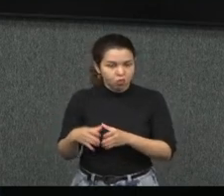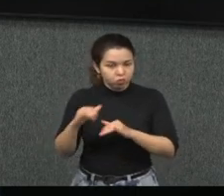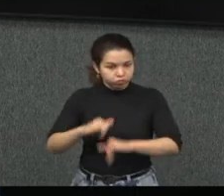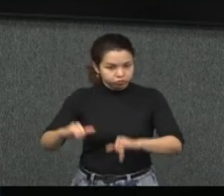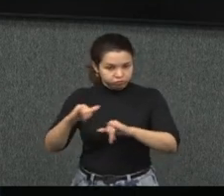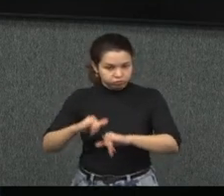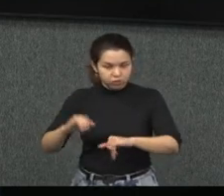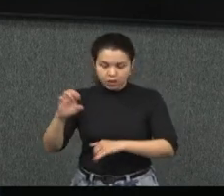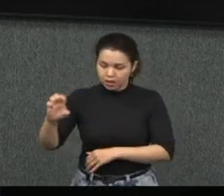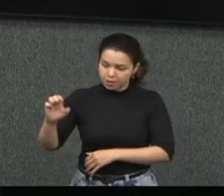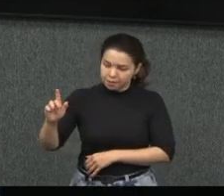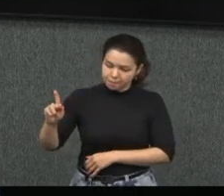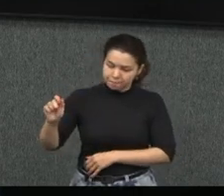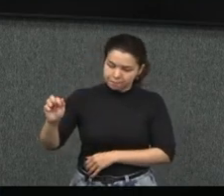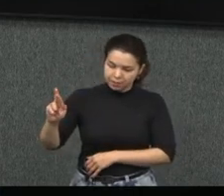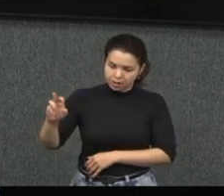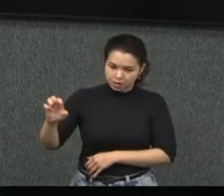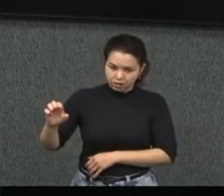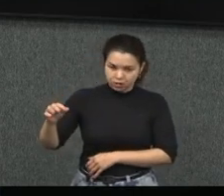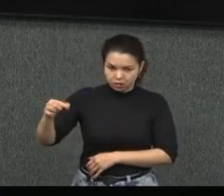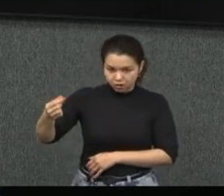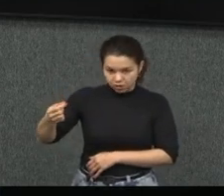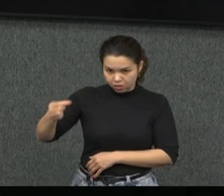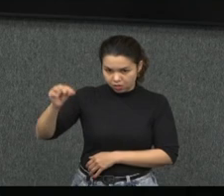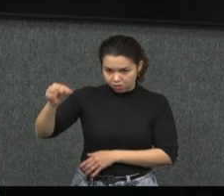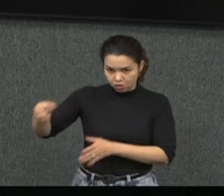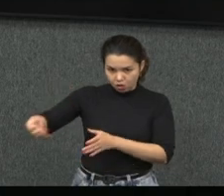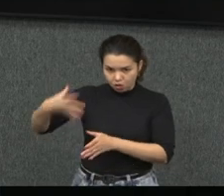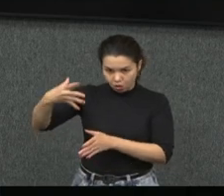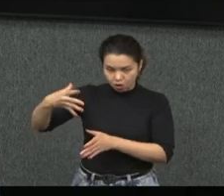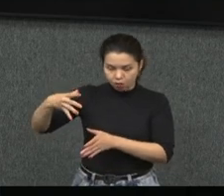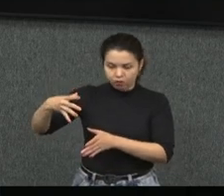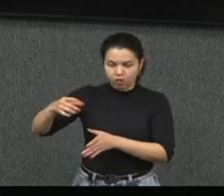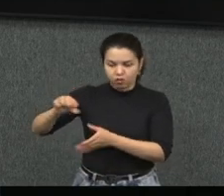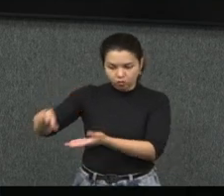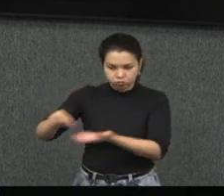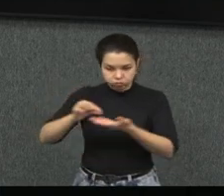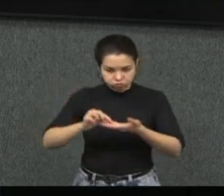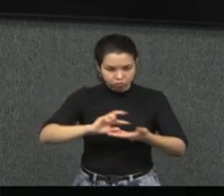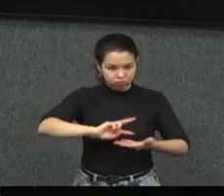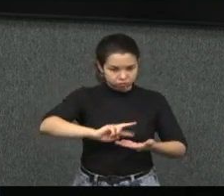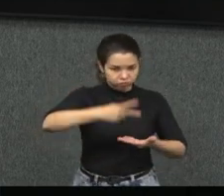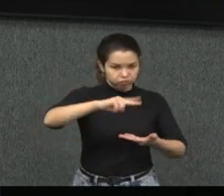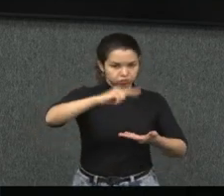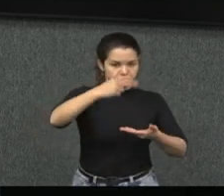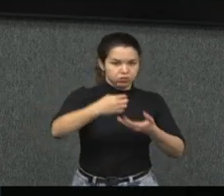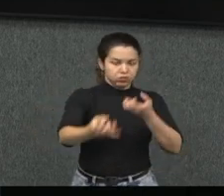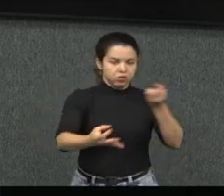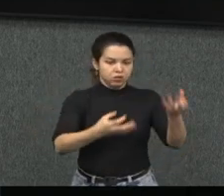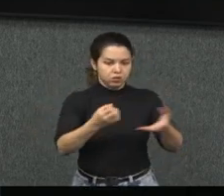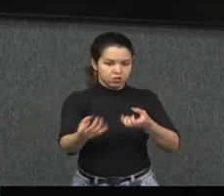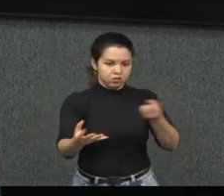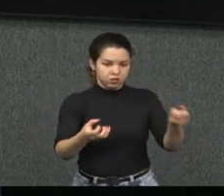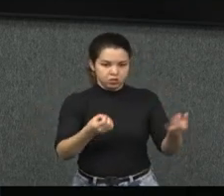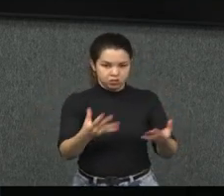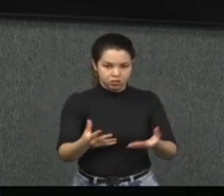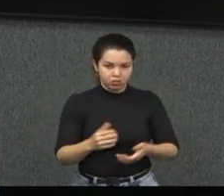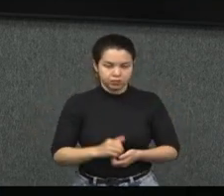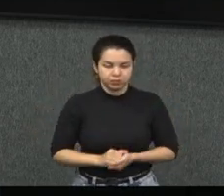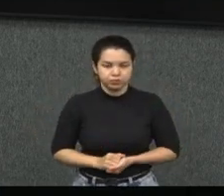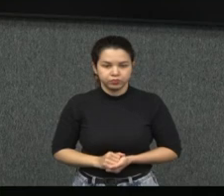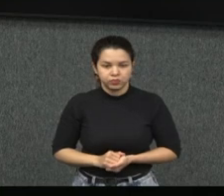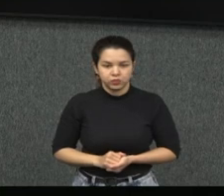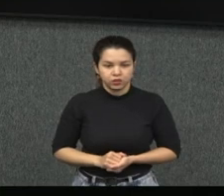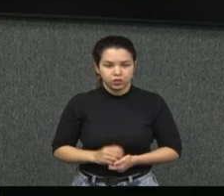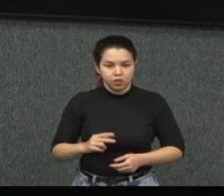semente nova e a gente vai lá e multiplica por nossos agricultores. Então a evolução da agricultura, ela passa